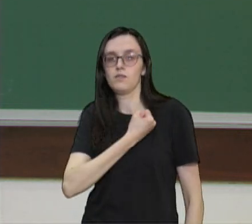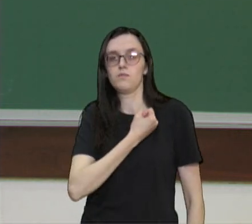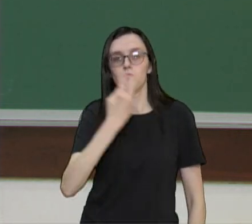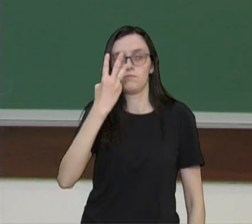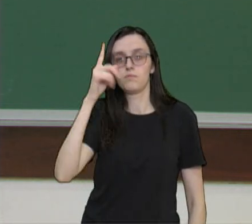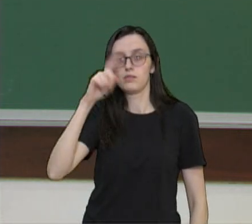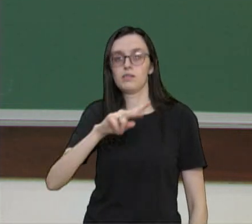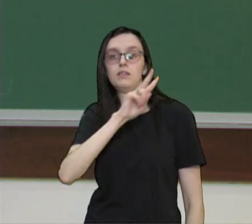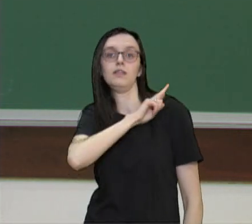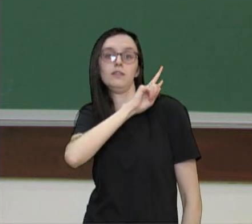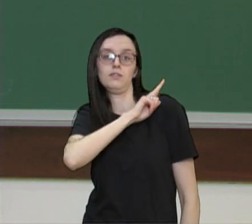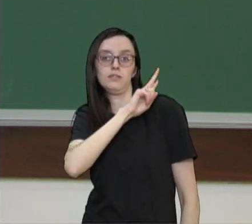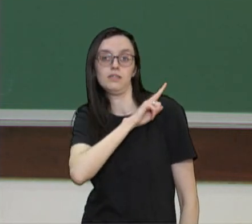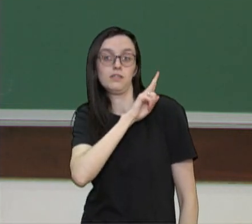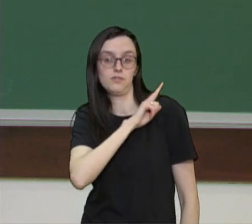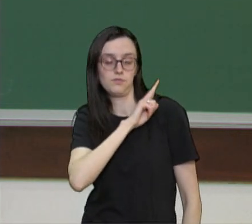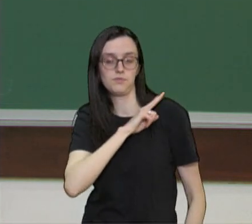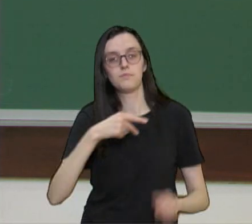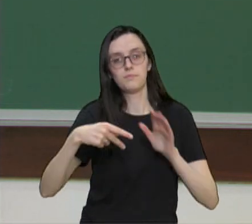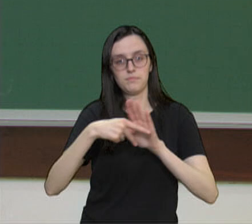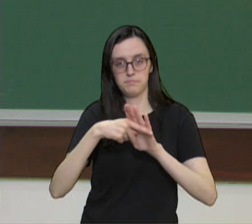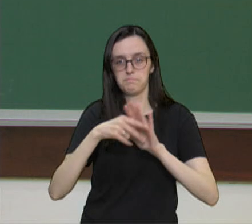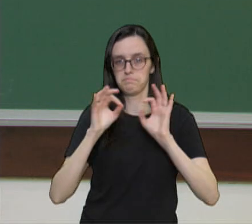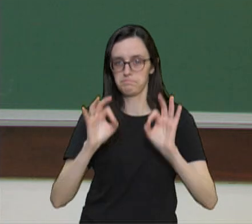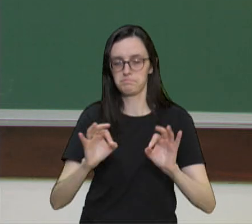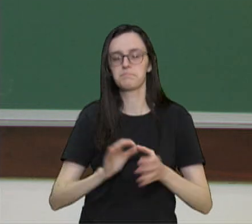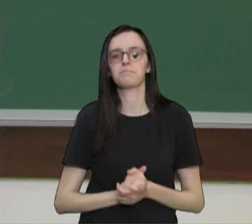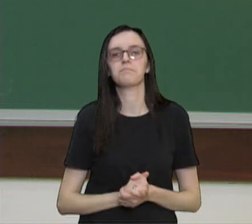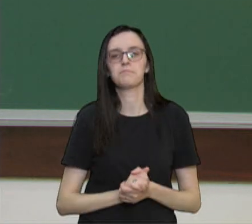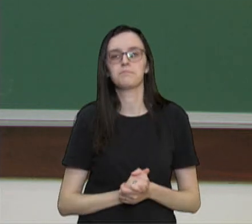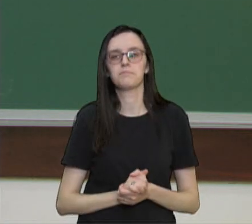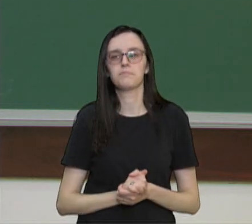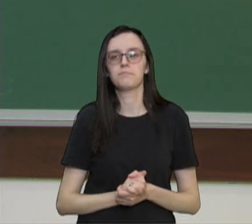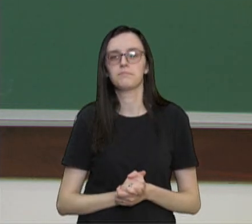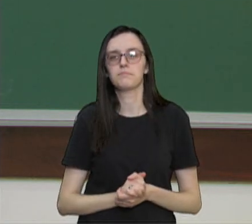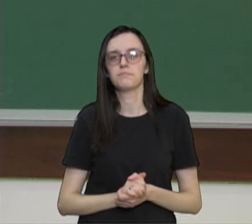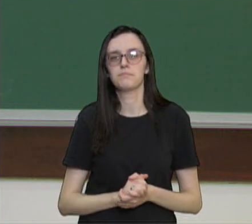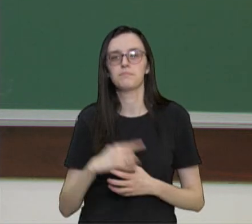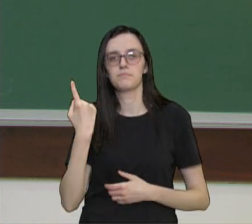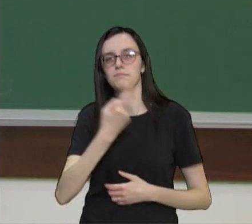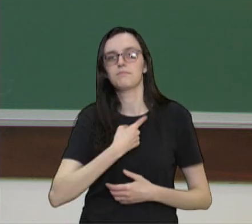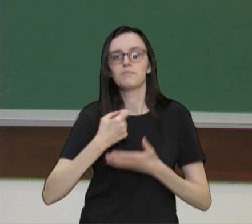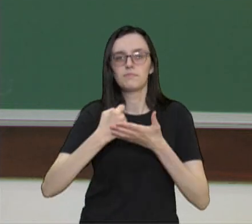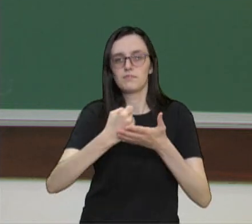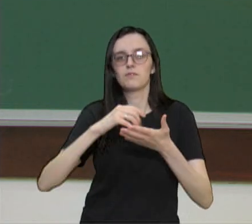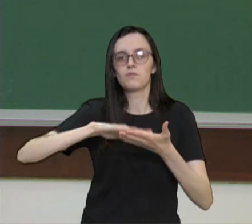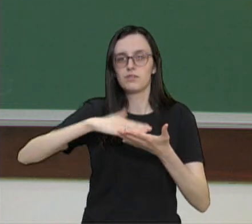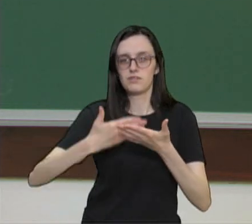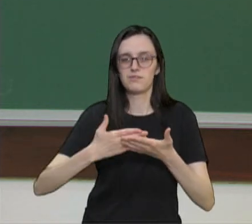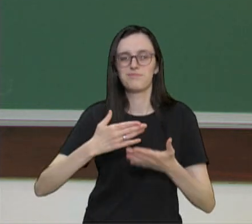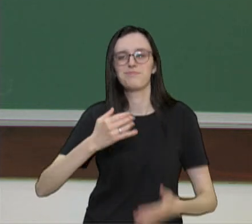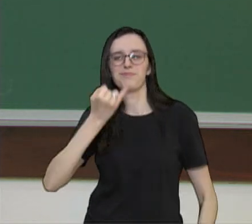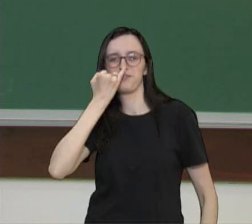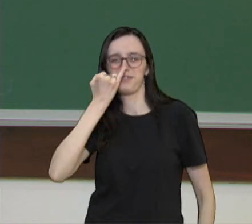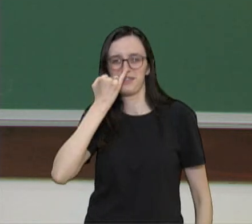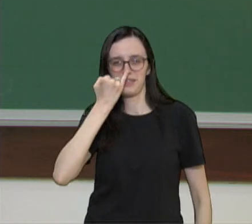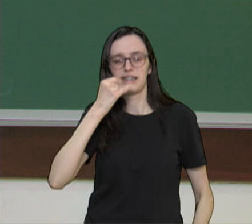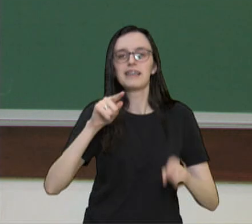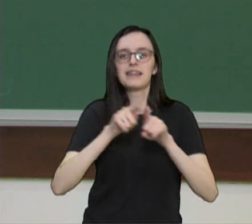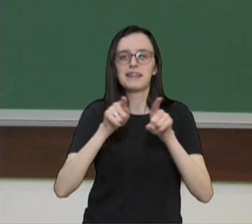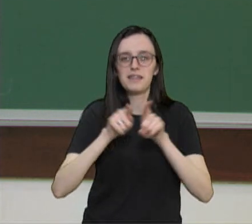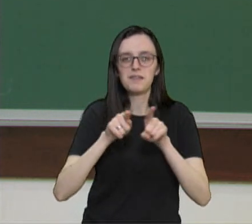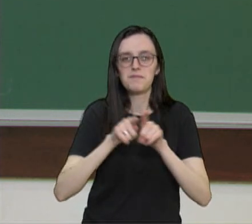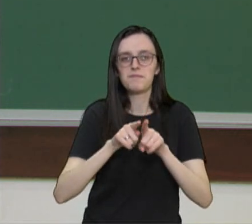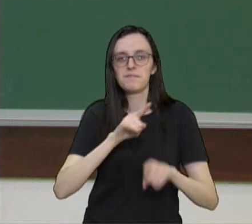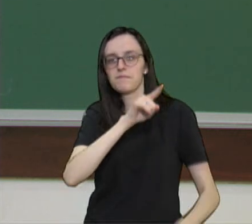do segundo ano, da segunda série do ensino médio, com a nossa ajuda da nossa intérprete Joana, para quem